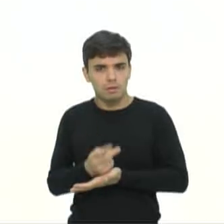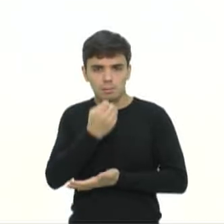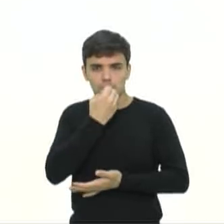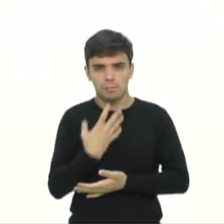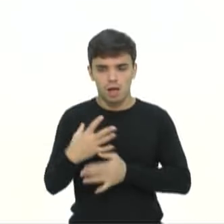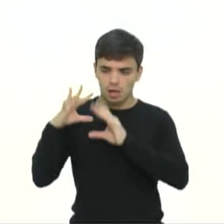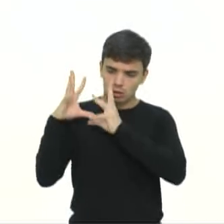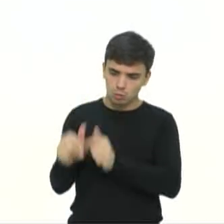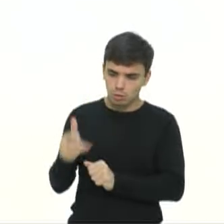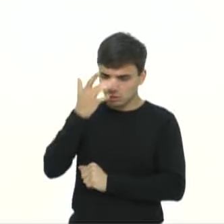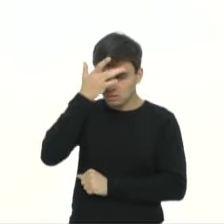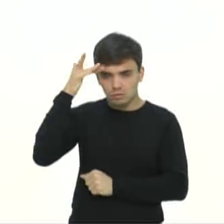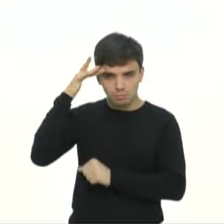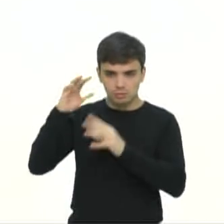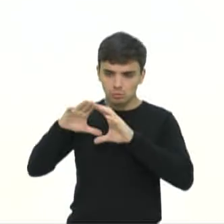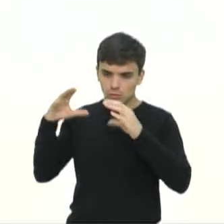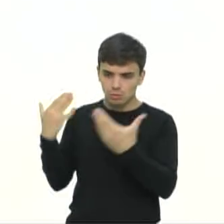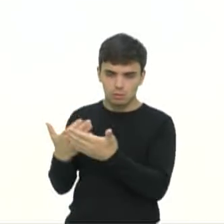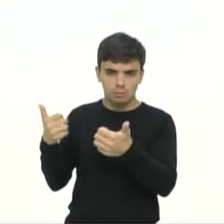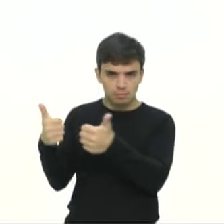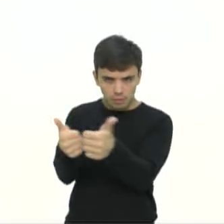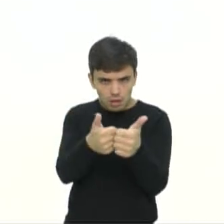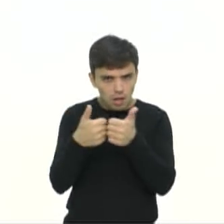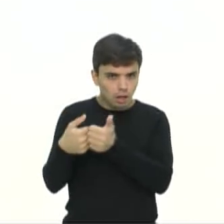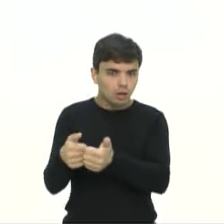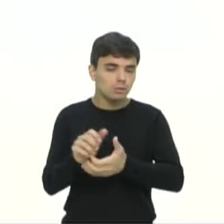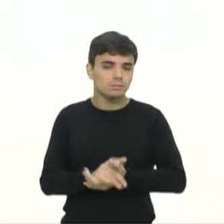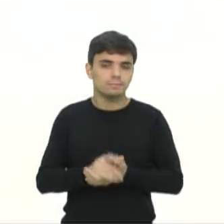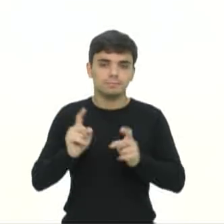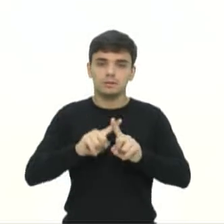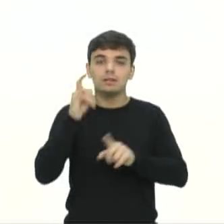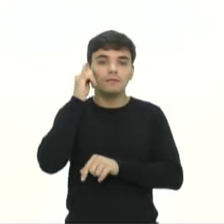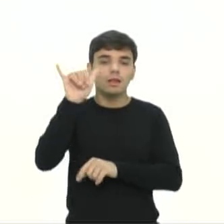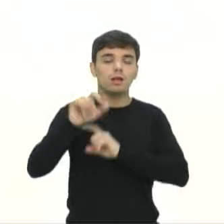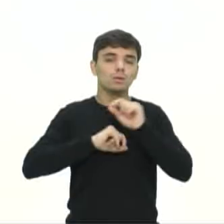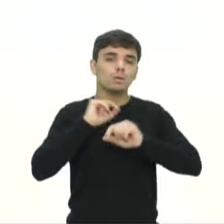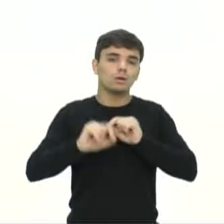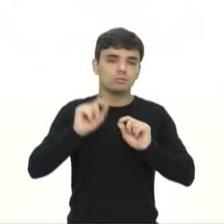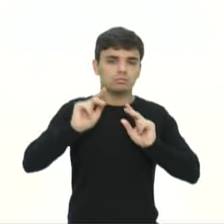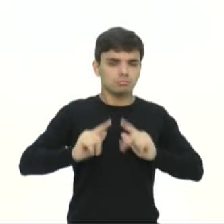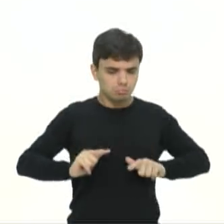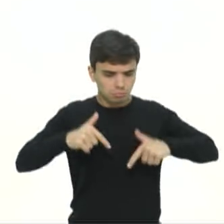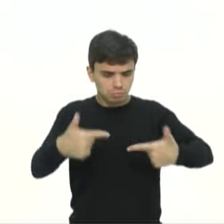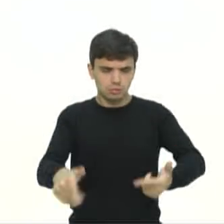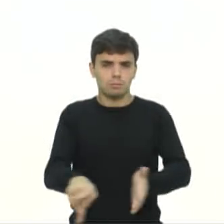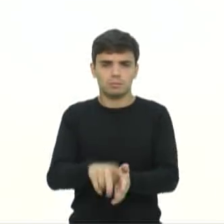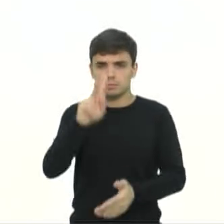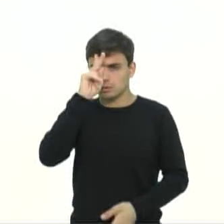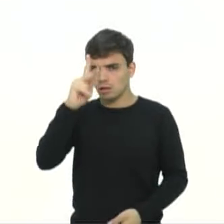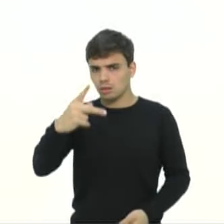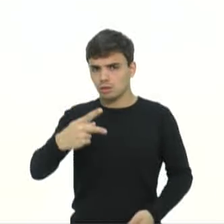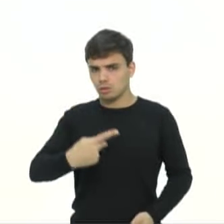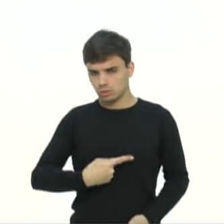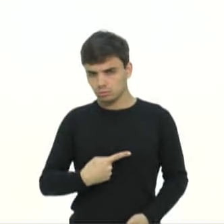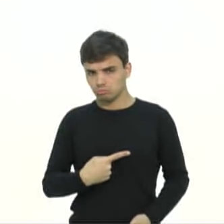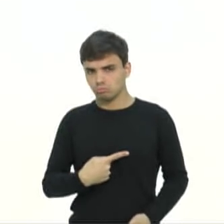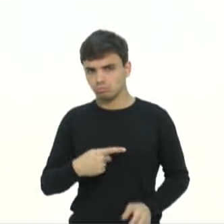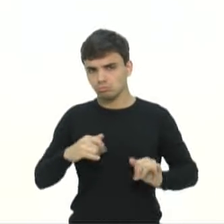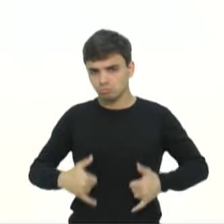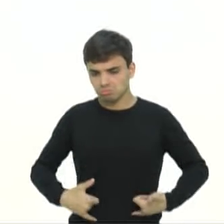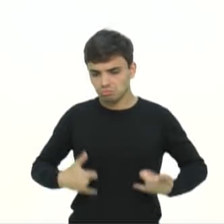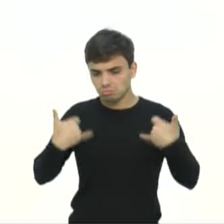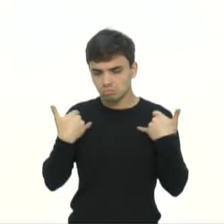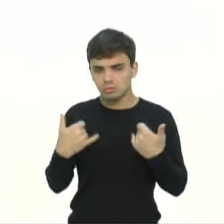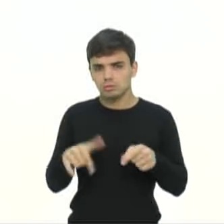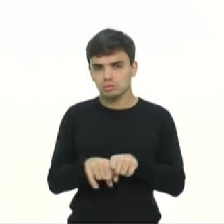bem-estar de todas as pessoas envolvidas em suas ações, evitando assim atitudes egoístas e egocêntricas, bem como